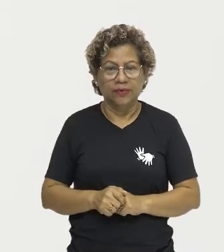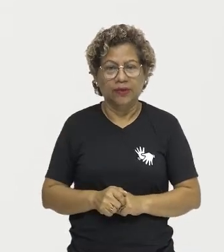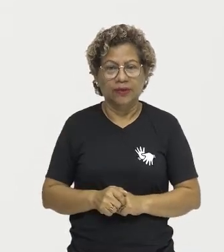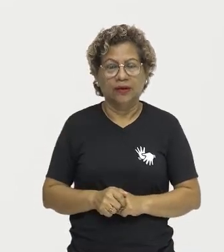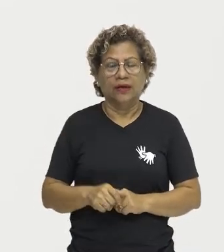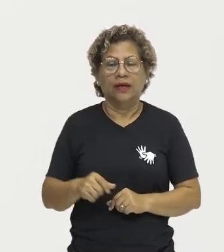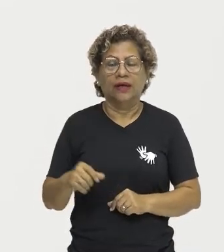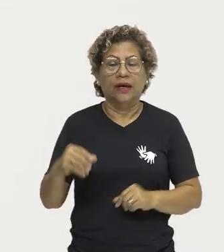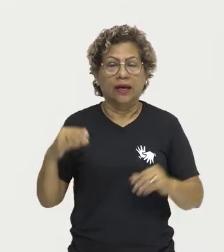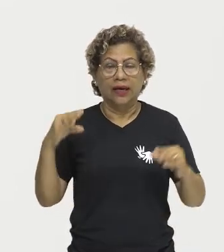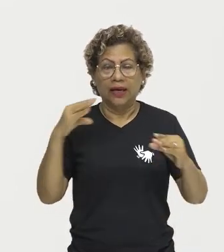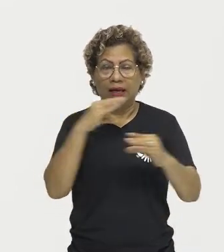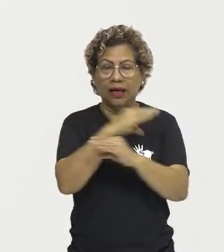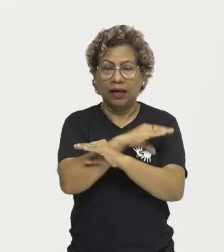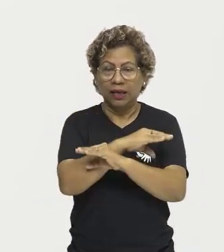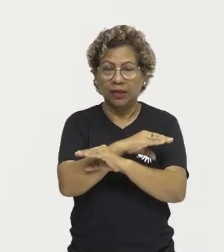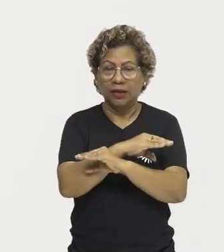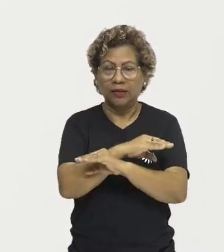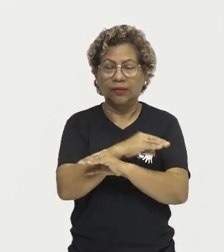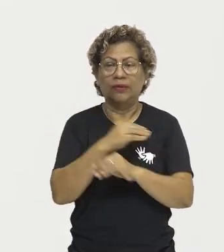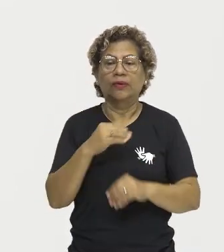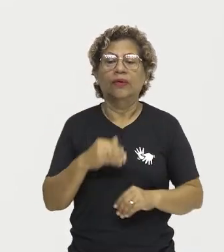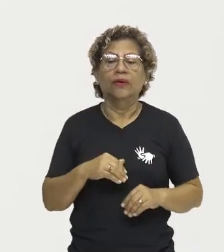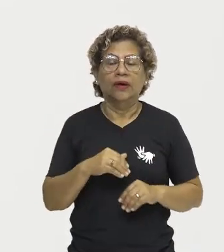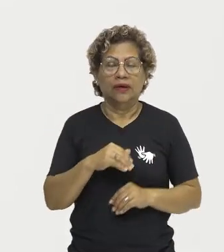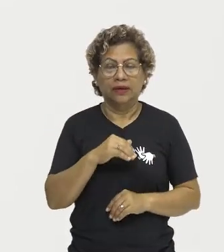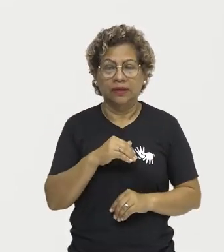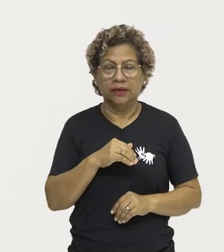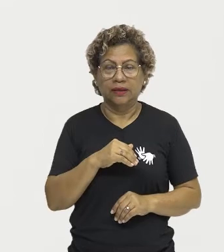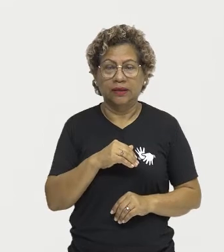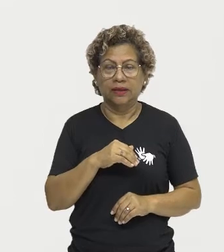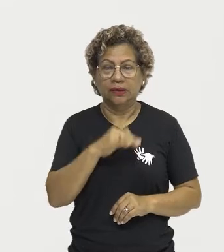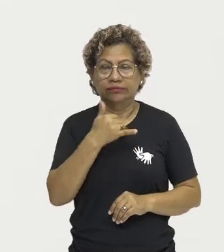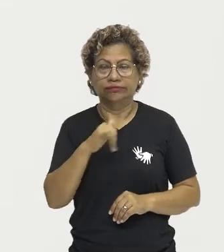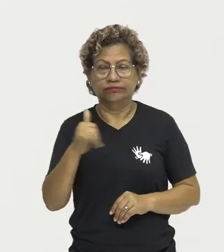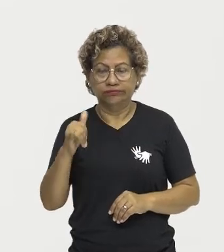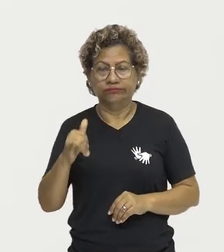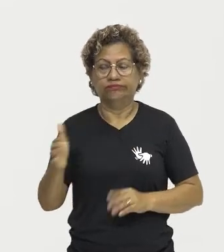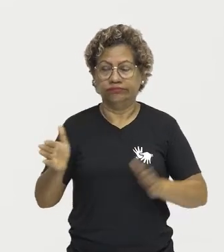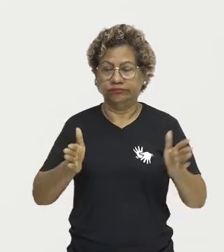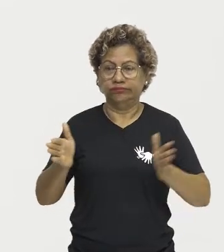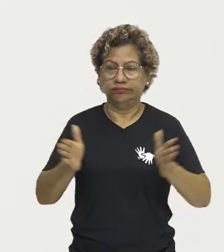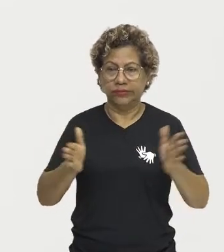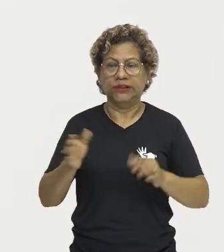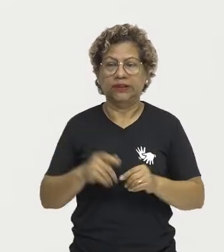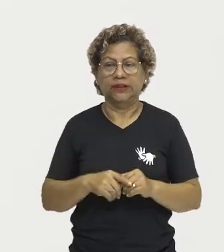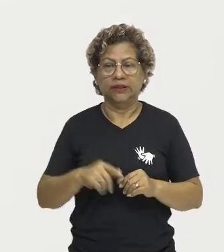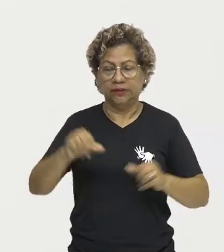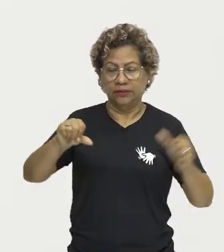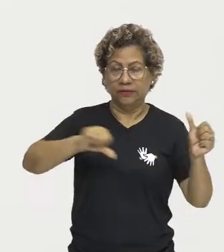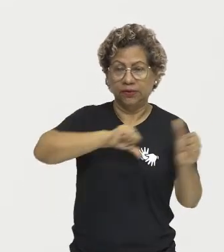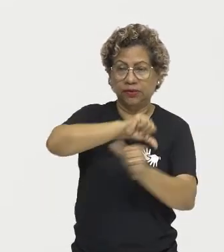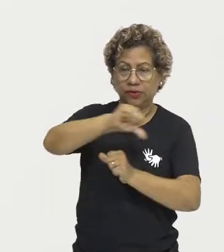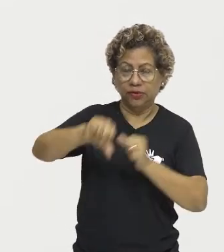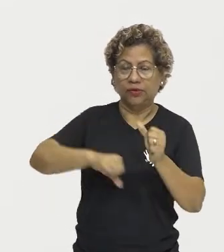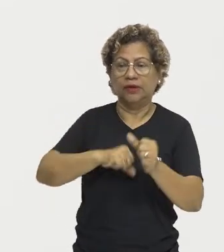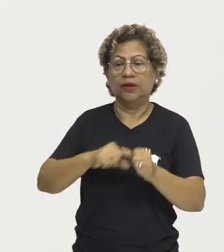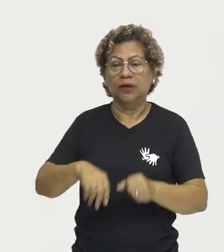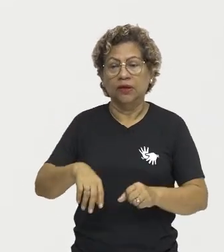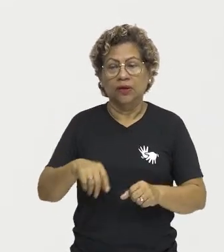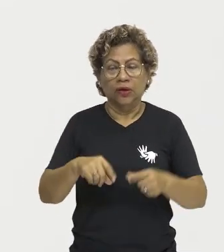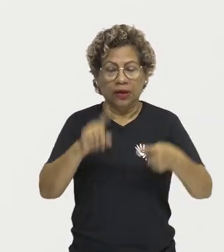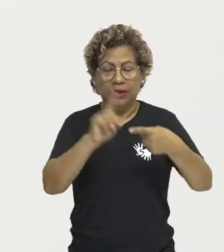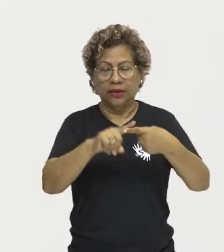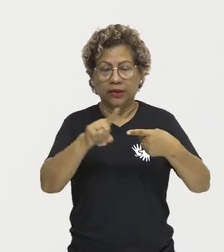energia térmica em trânsito, ou seja, eu vou transferir de um corpo para o outro, um corpo